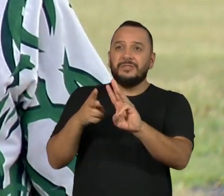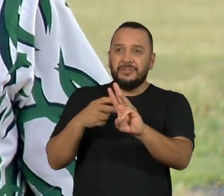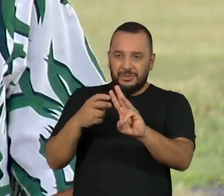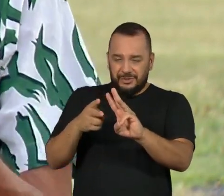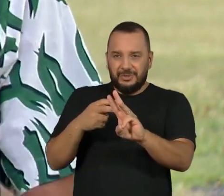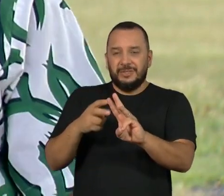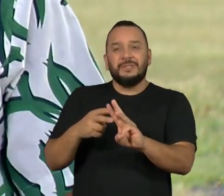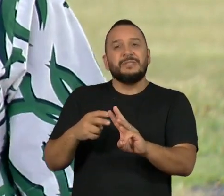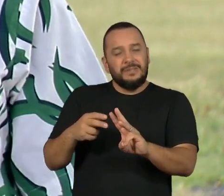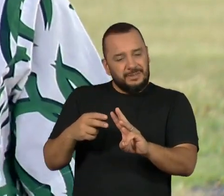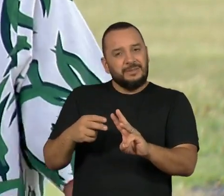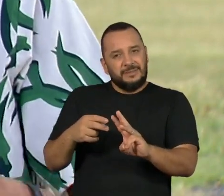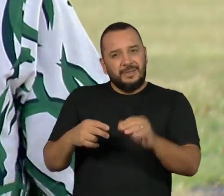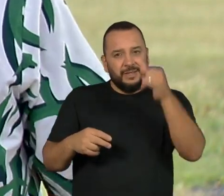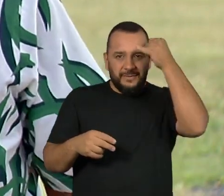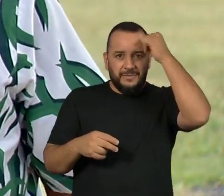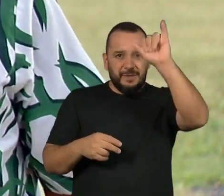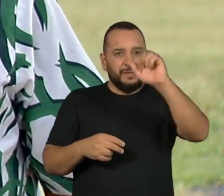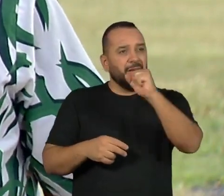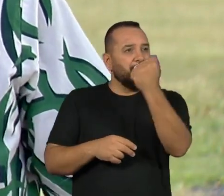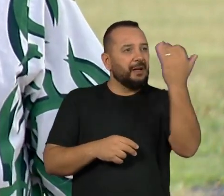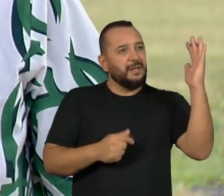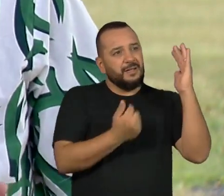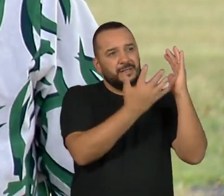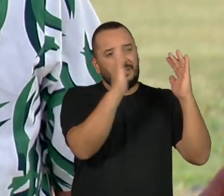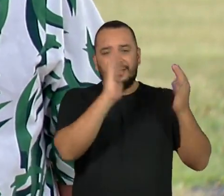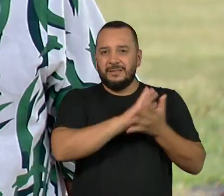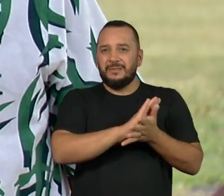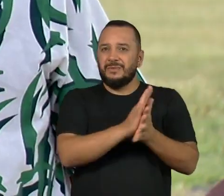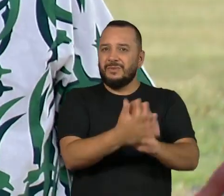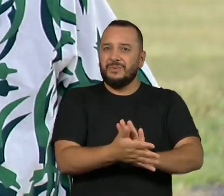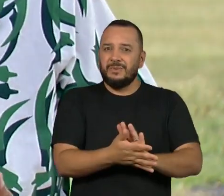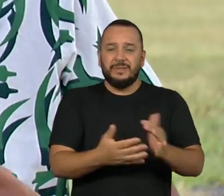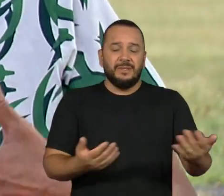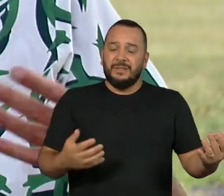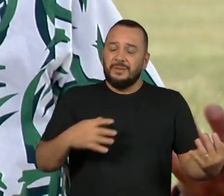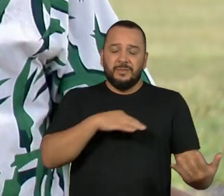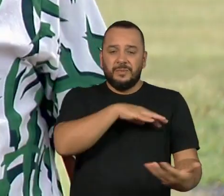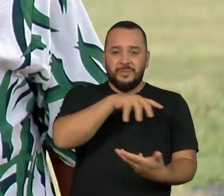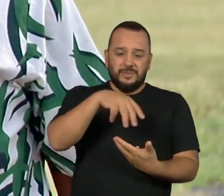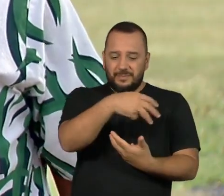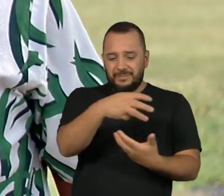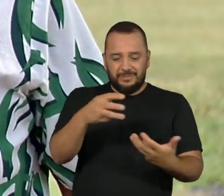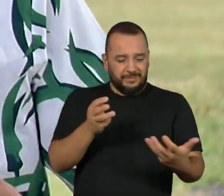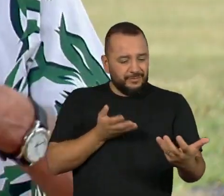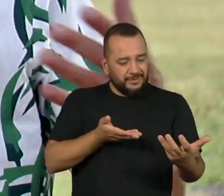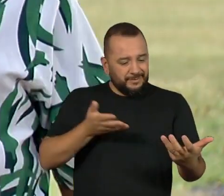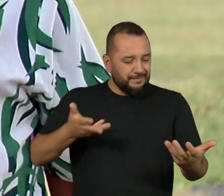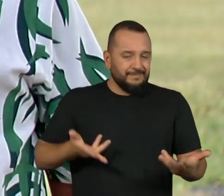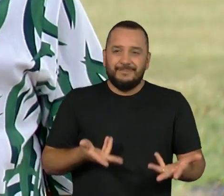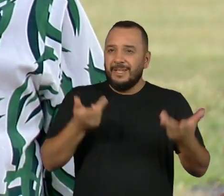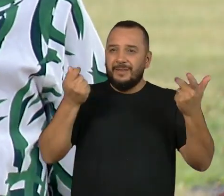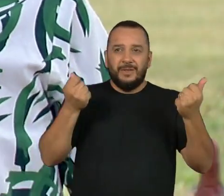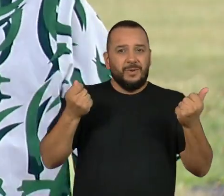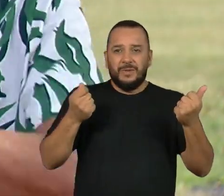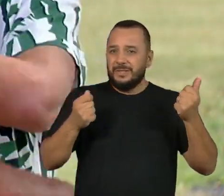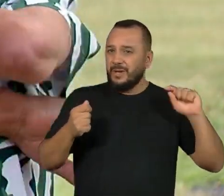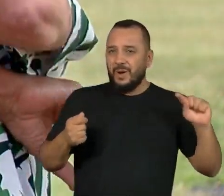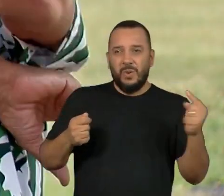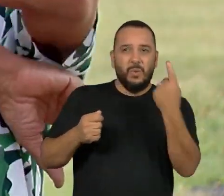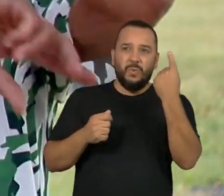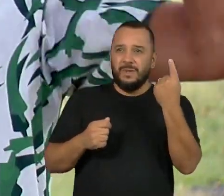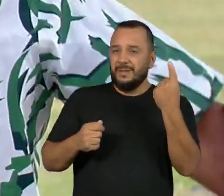não estaríamos destruindo esse planeta, que é uma coisa maravilhosa, única,